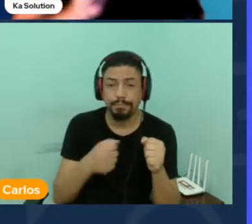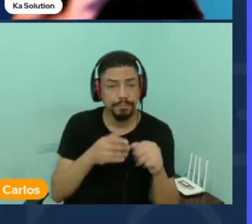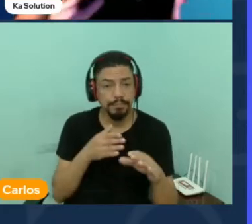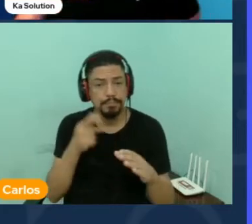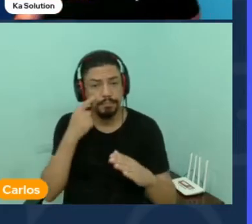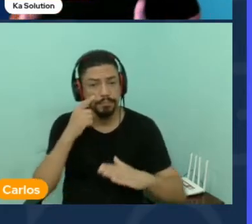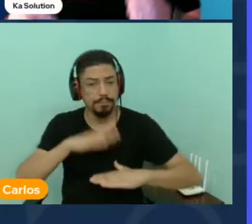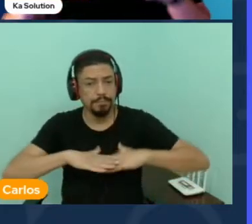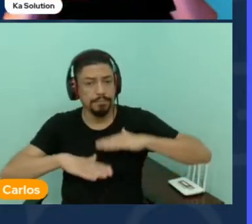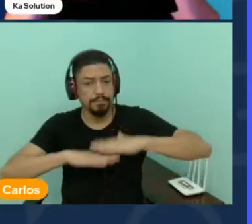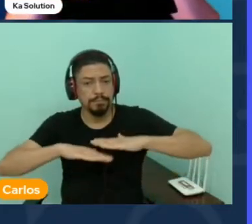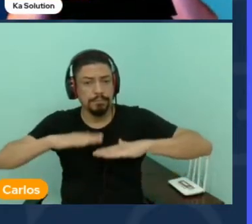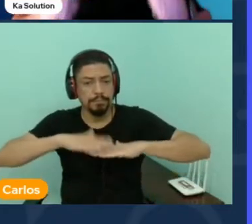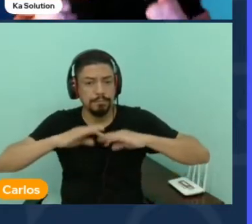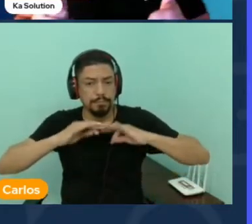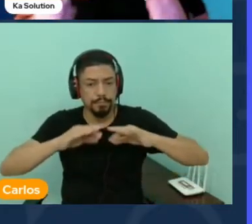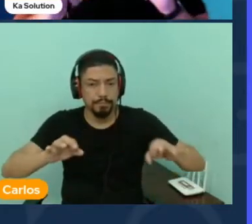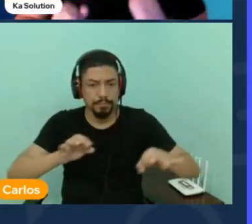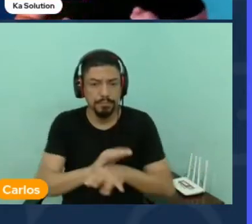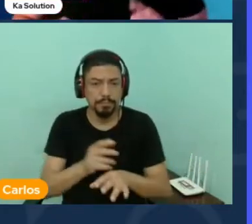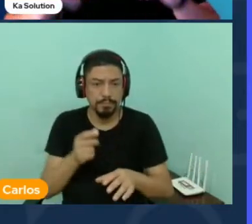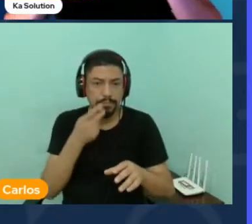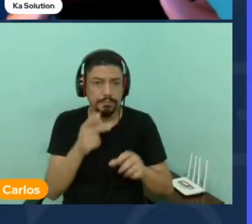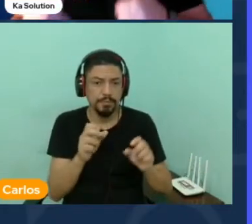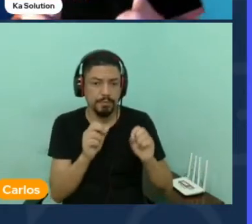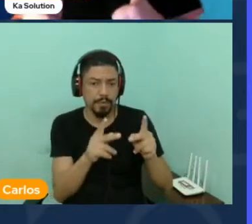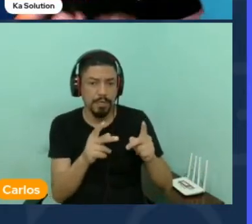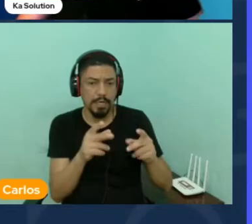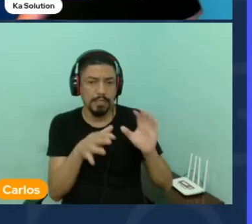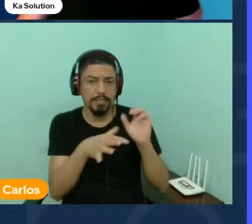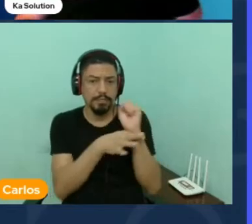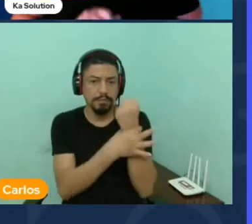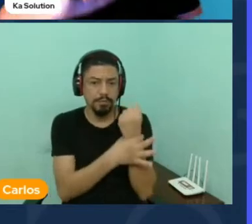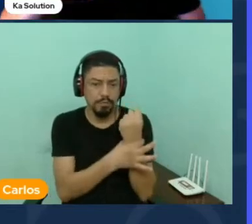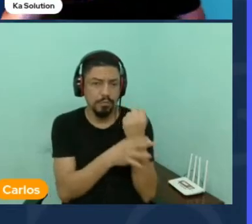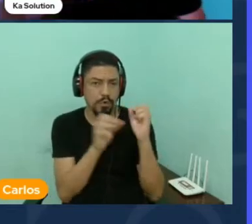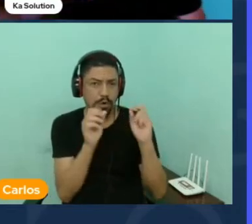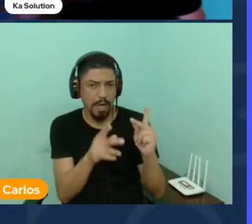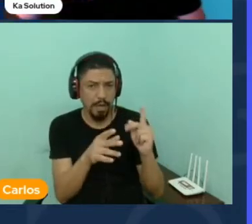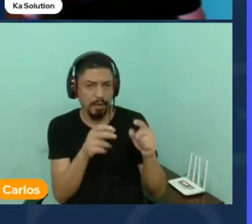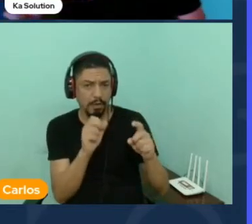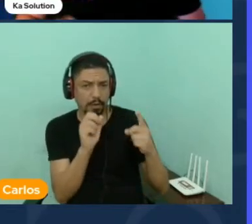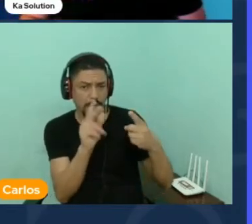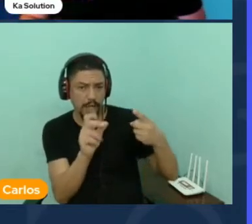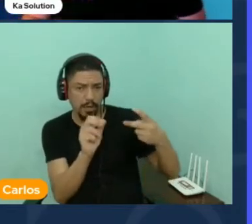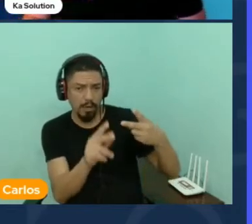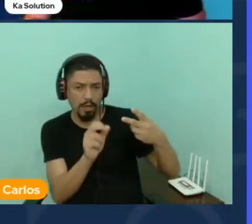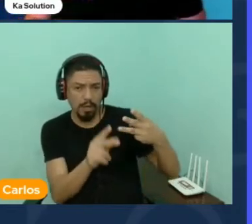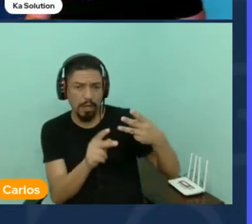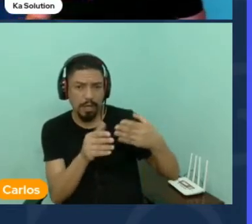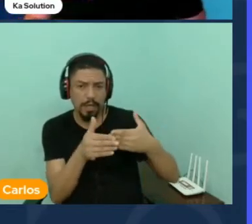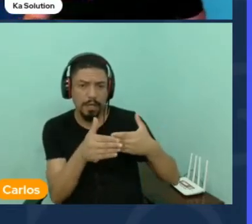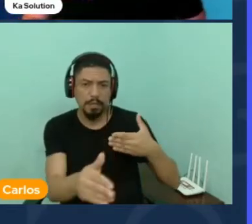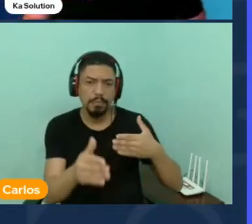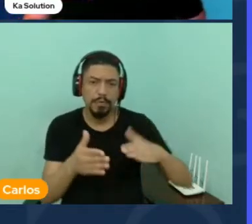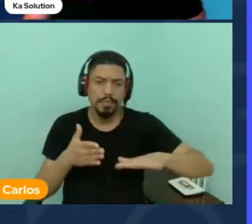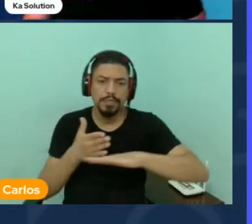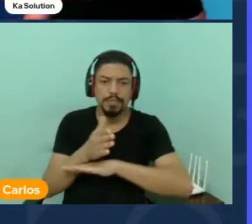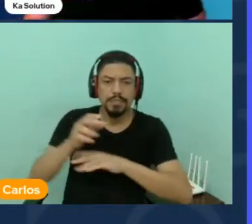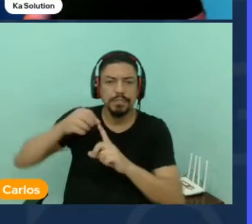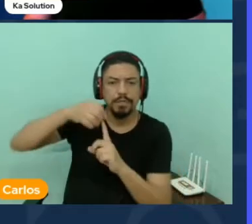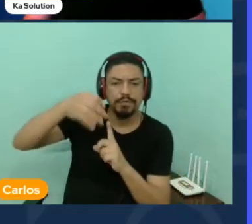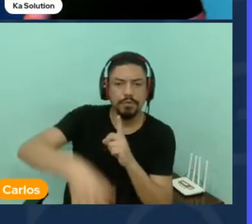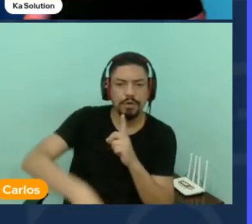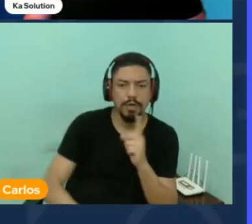Tudo isso tem que aprovar, dizer, olha, tá ok, é seguro. Tá ok, é seguro. E aí sim, ela vai chegar lá no meu